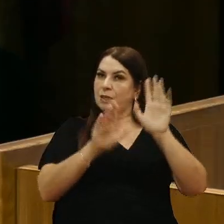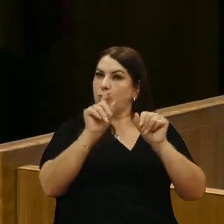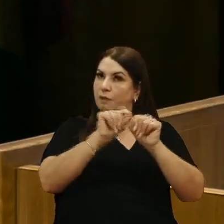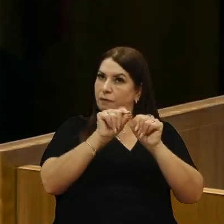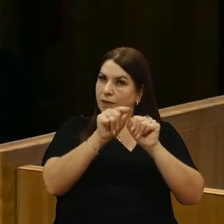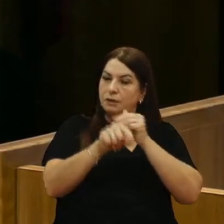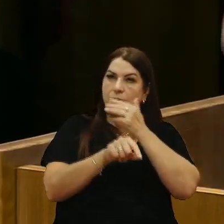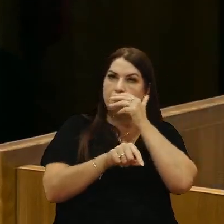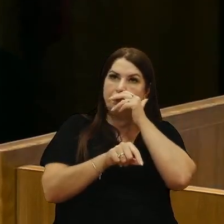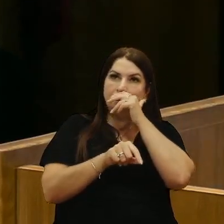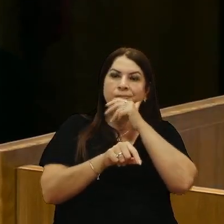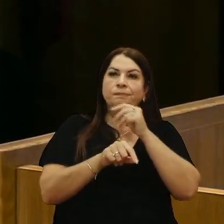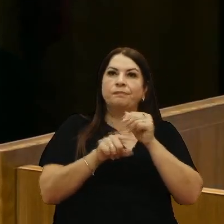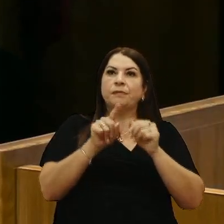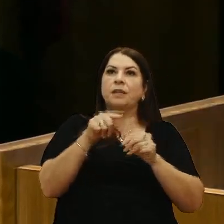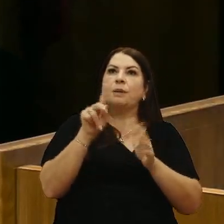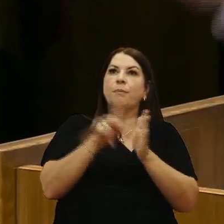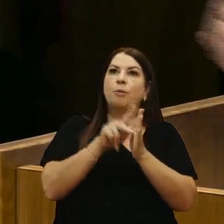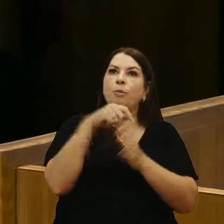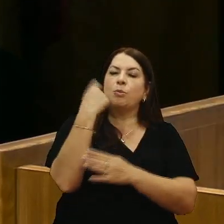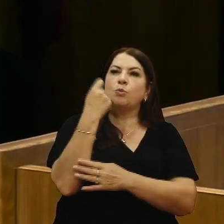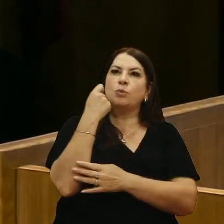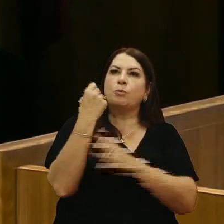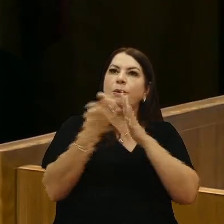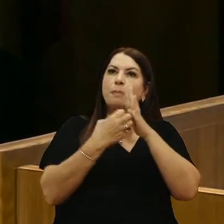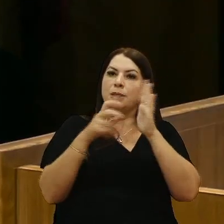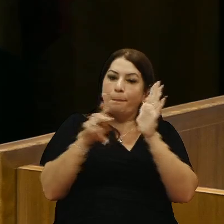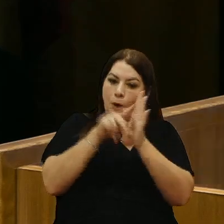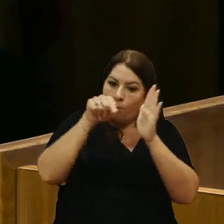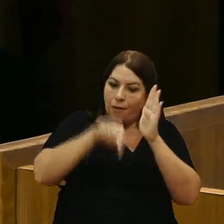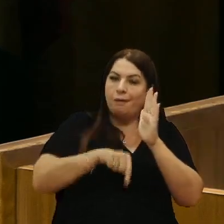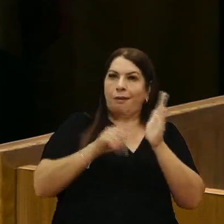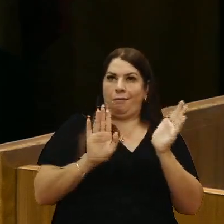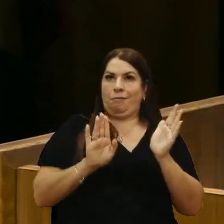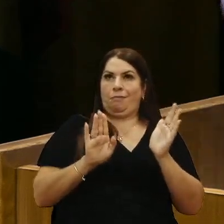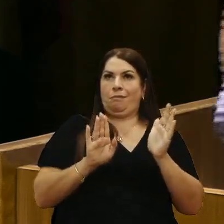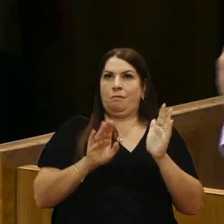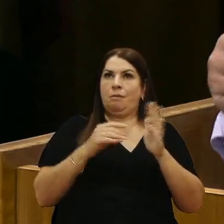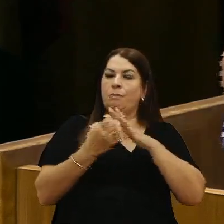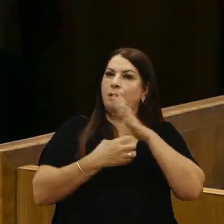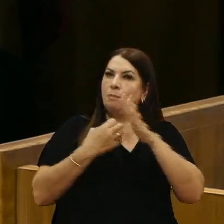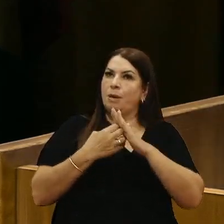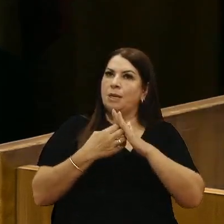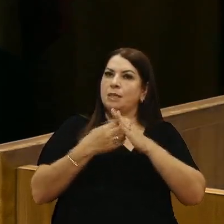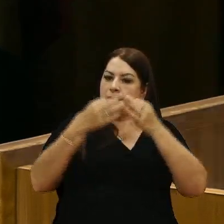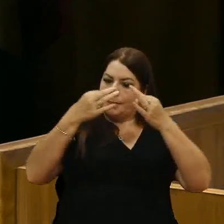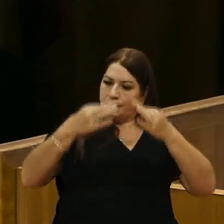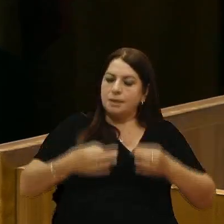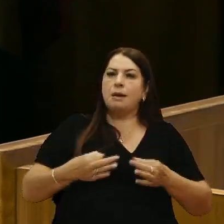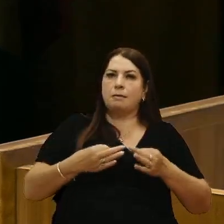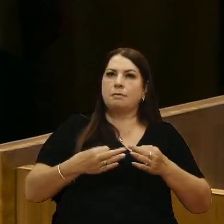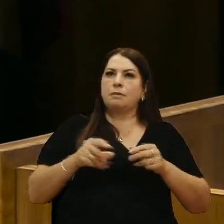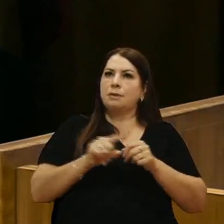feita, se é para o Rio Grande do Sul, com uma empresa do Rio Grande do Sul, e que seja uma empresa idônea e que tenha